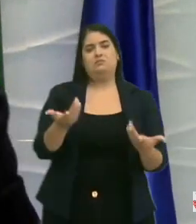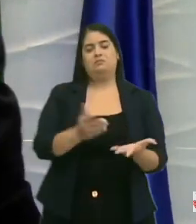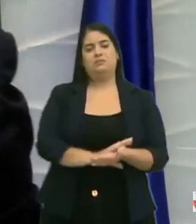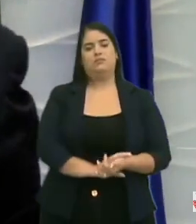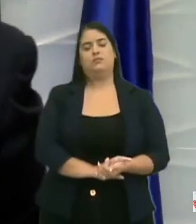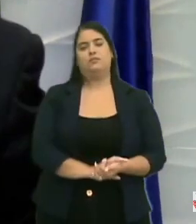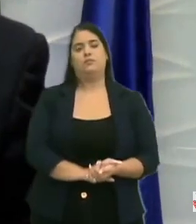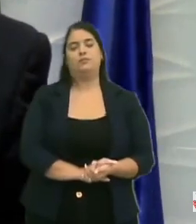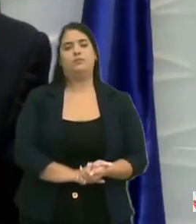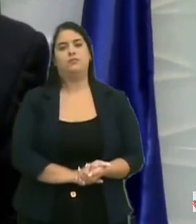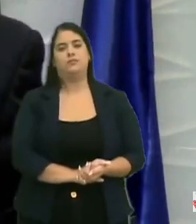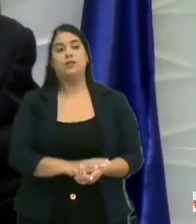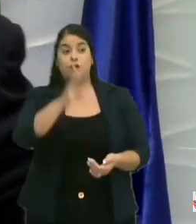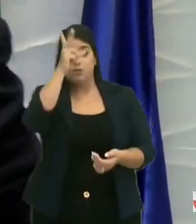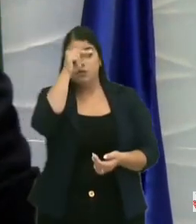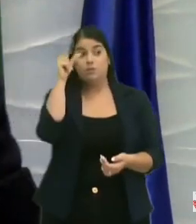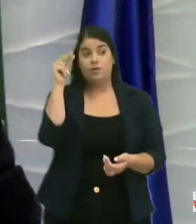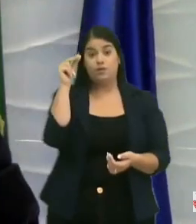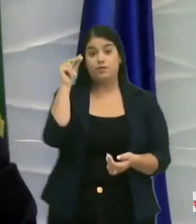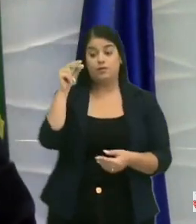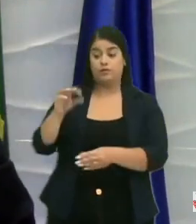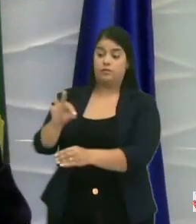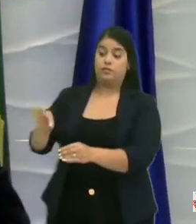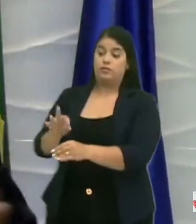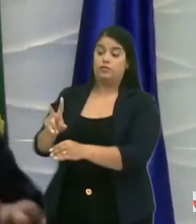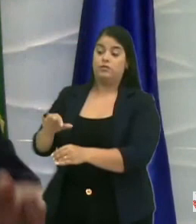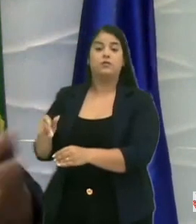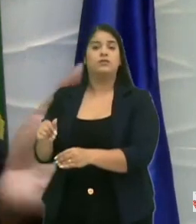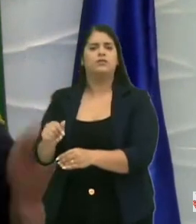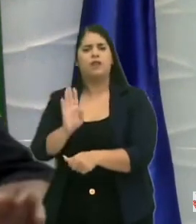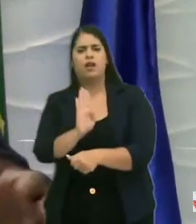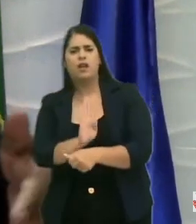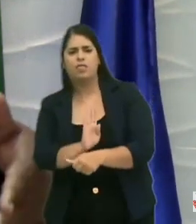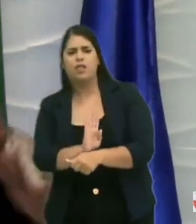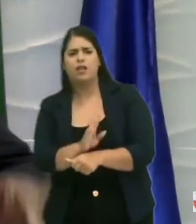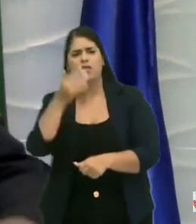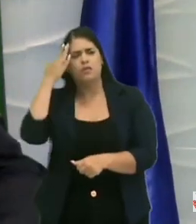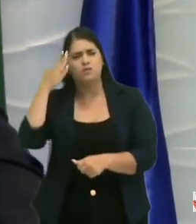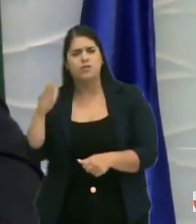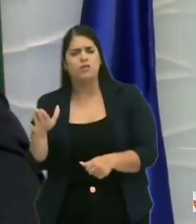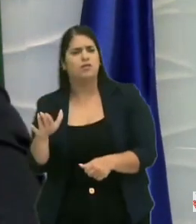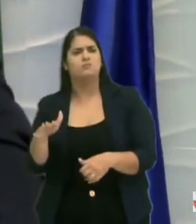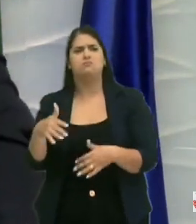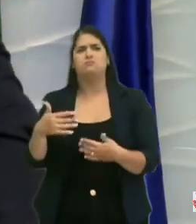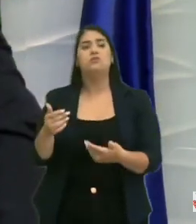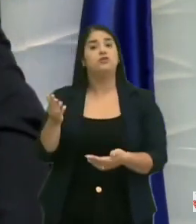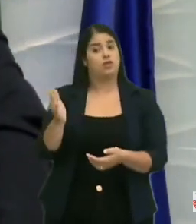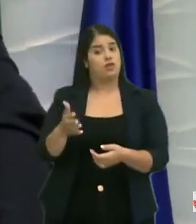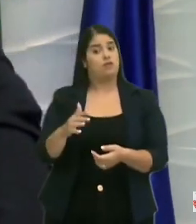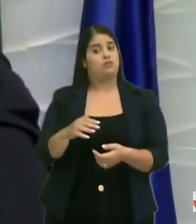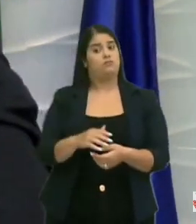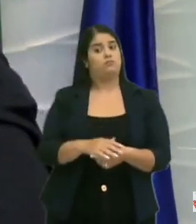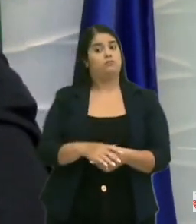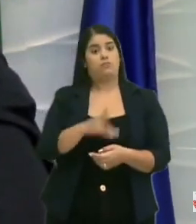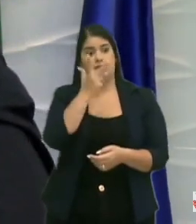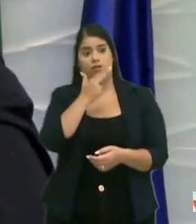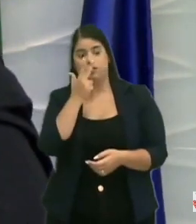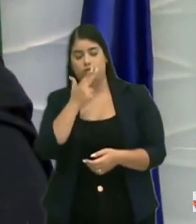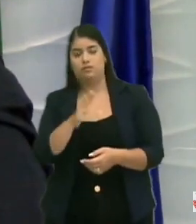O prefeito, eu soube agora que o prefeito está em Espírito Santo, ou vai estar tá à tarde, eu não sei. Me parece que já está lá.